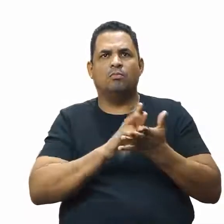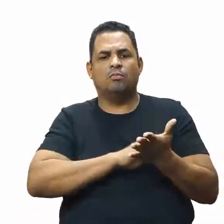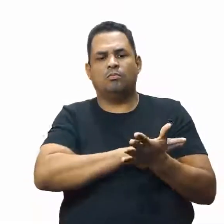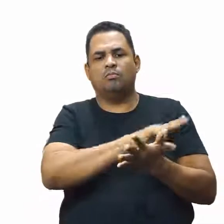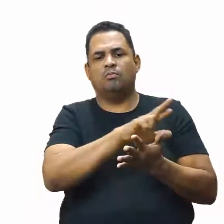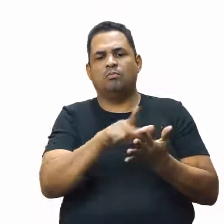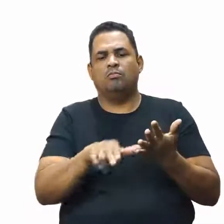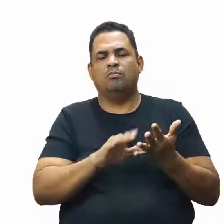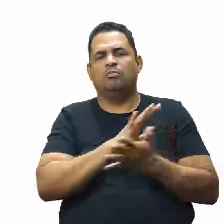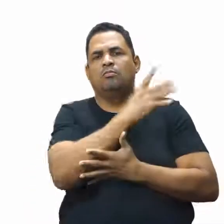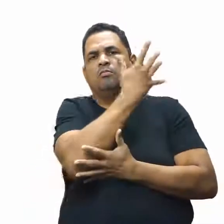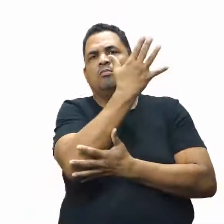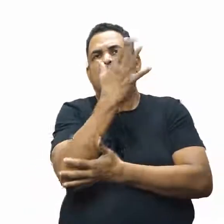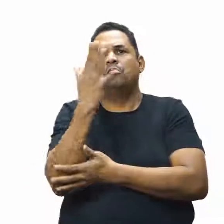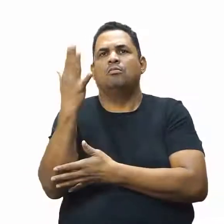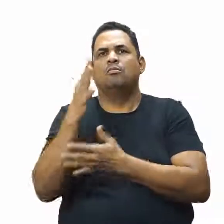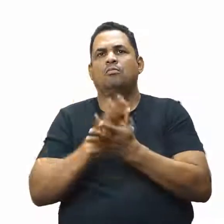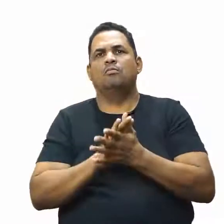espécies arbóreas,